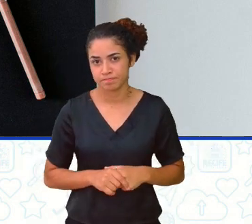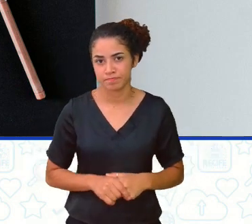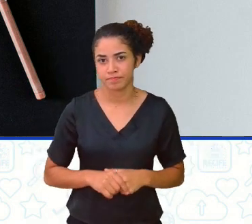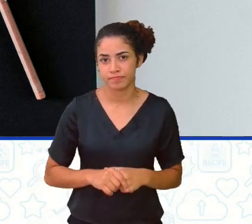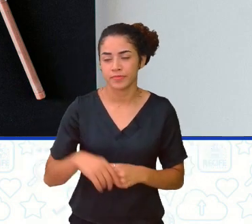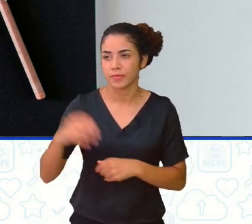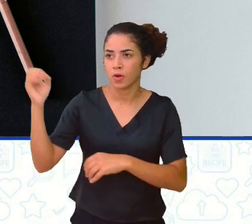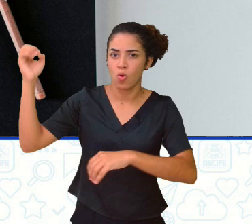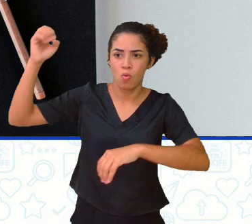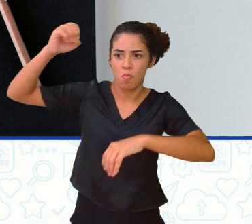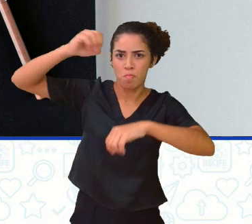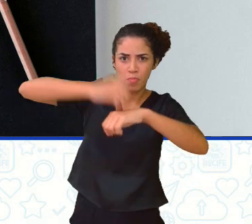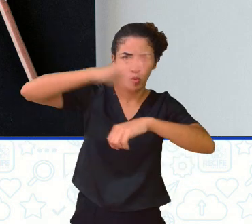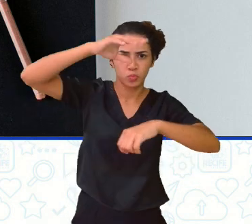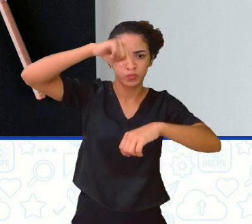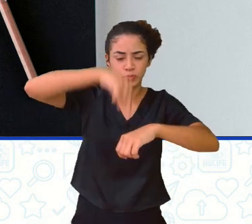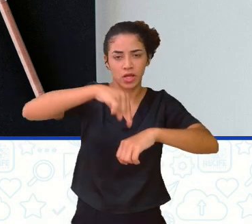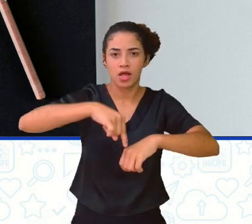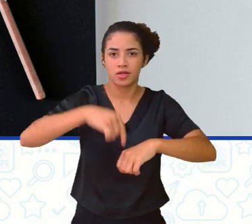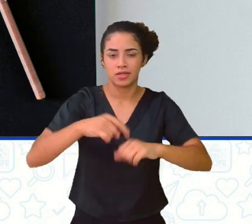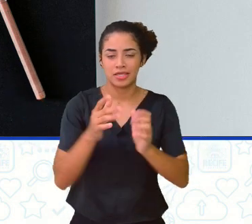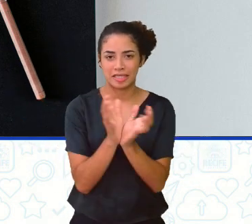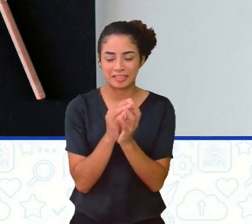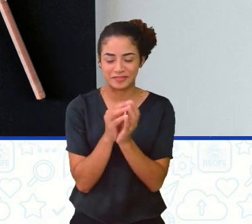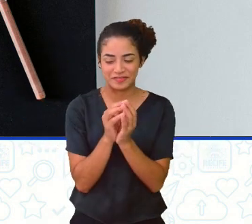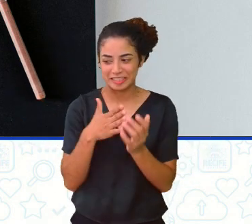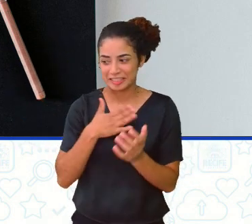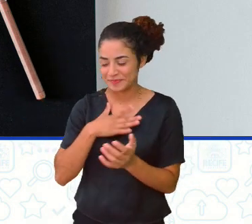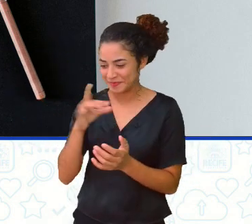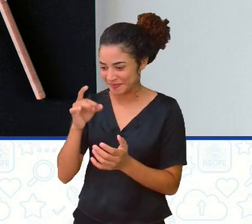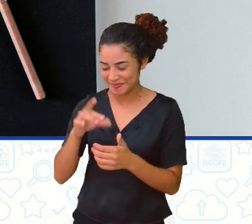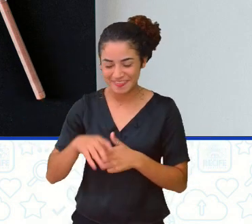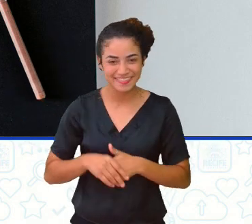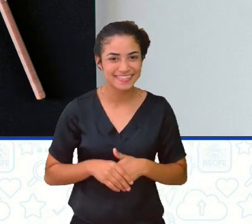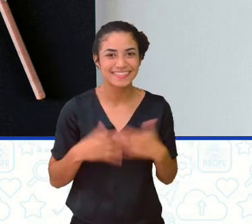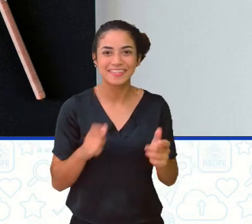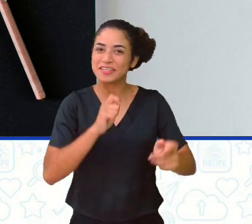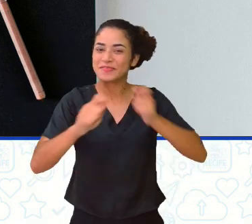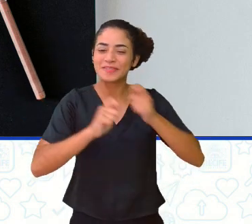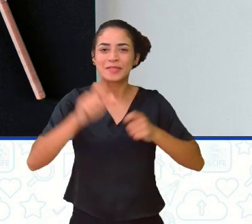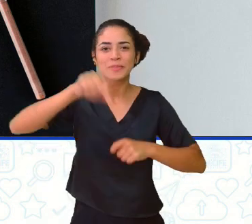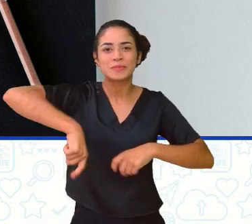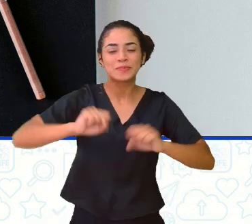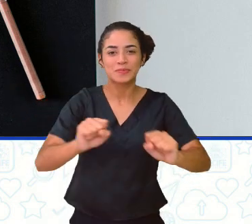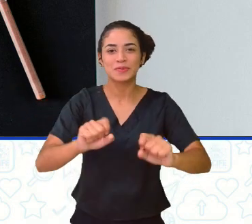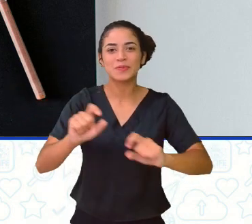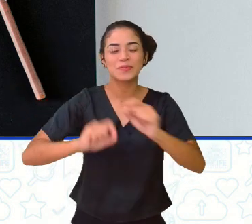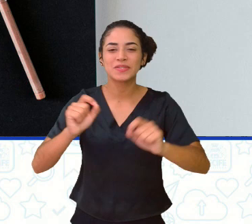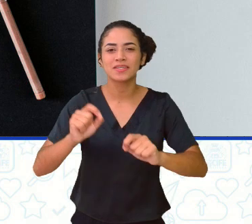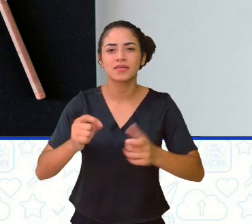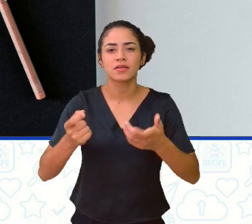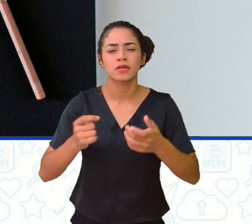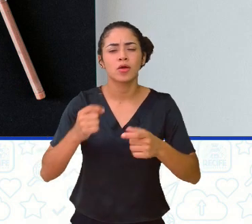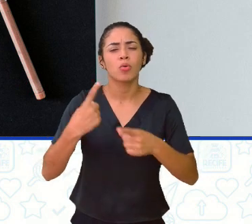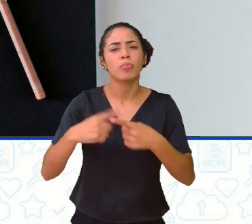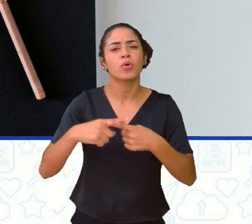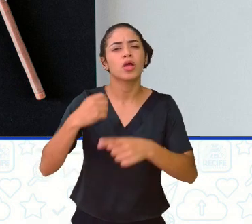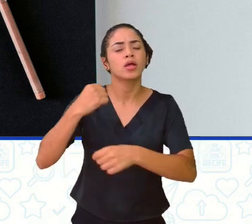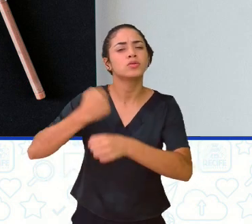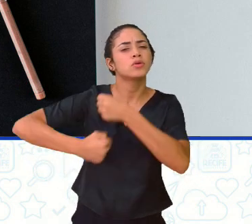asteroides caem em Recife. Jesus. A reportagem poderia ser: porque nos anos